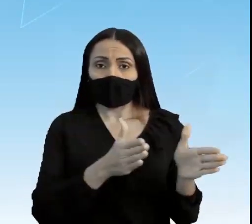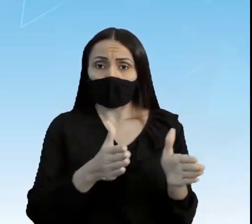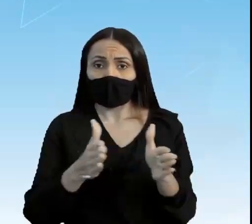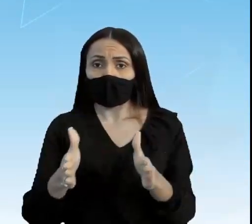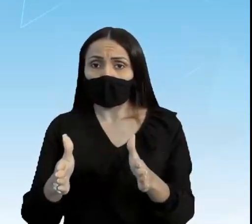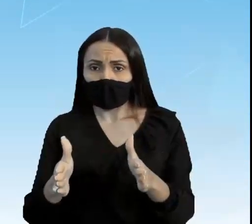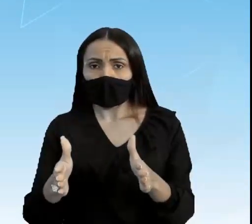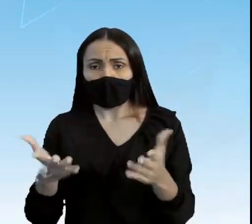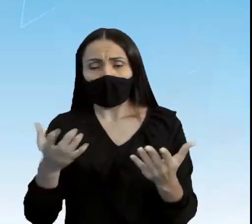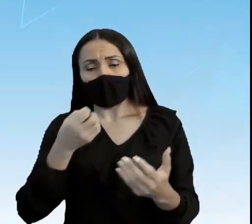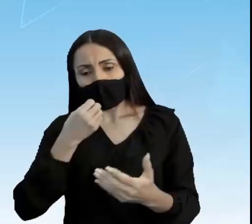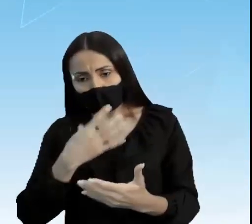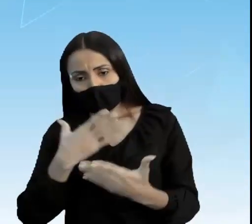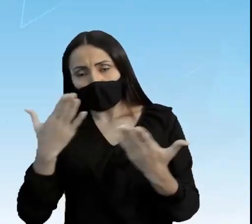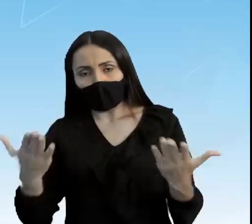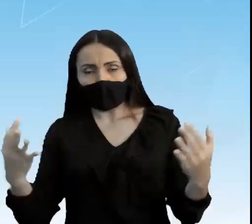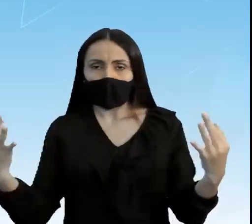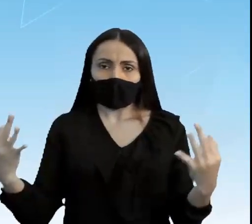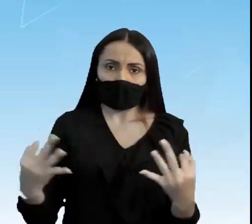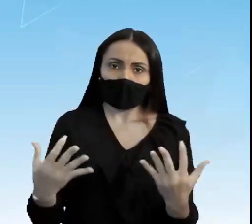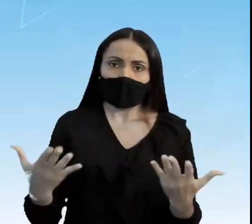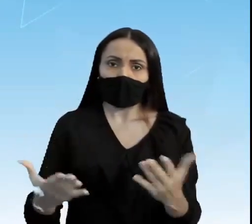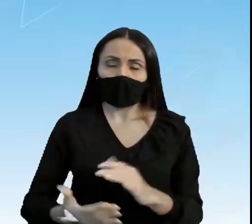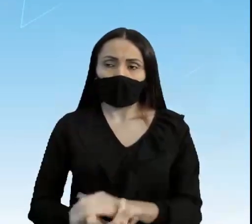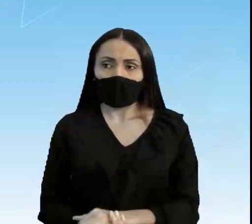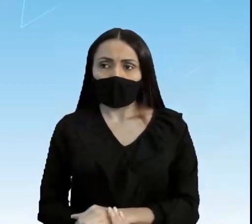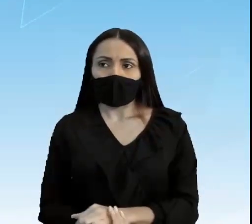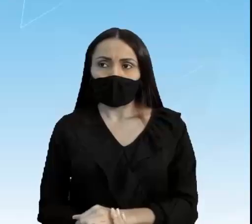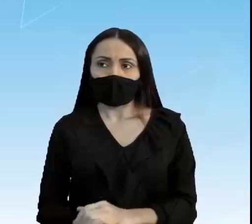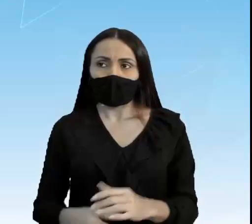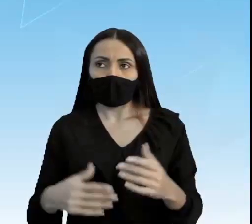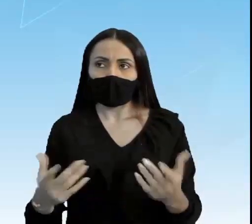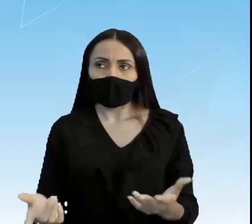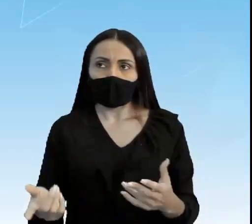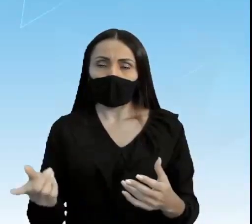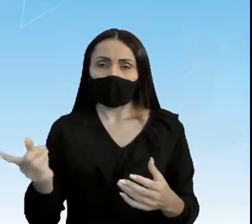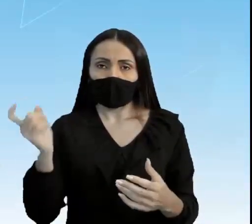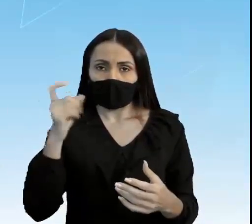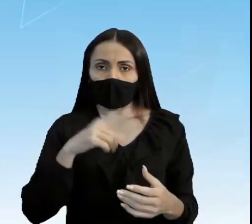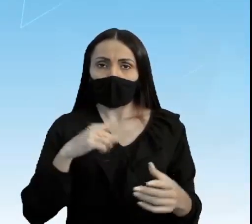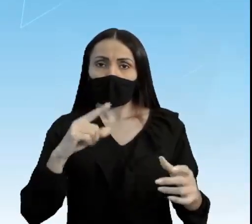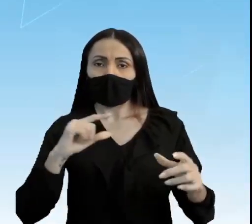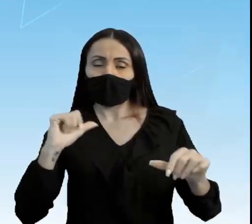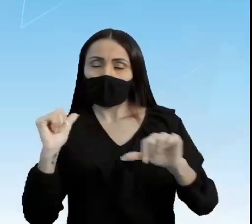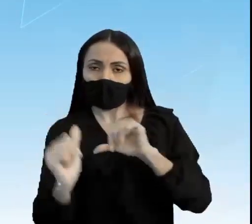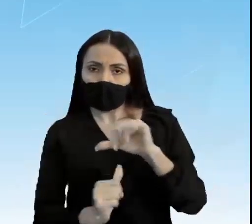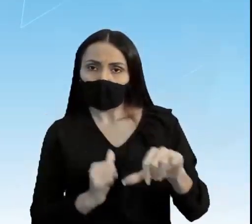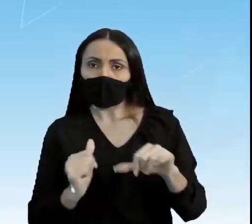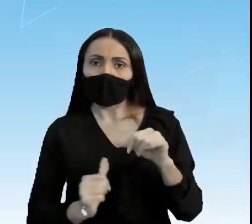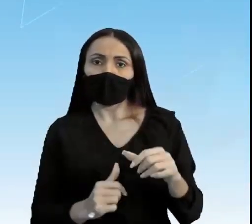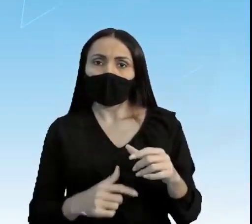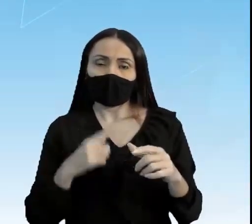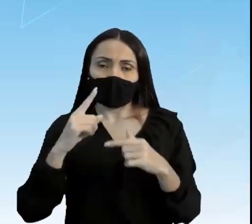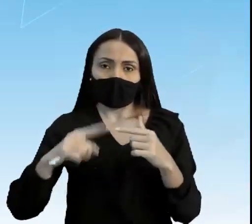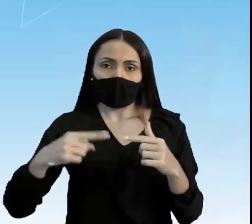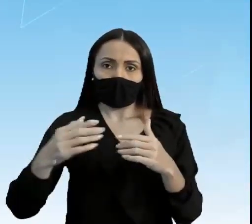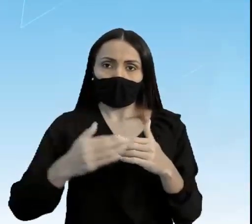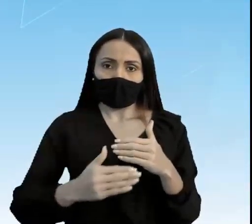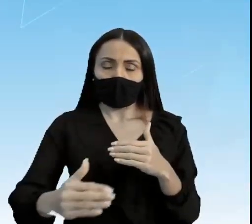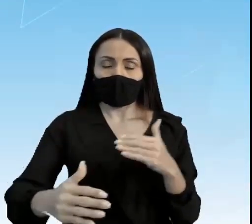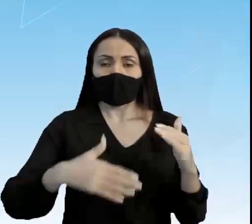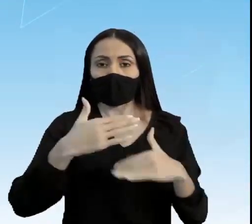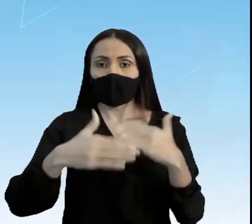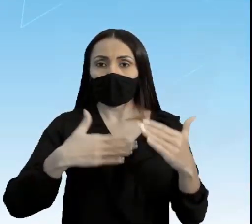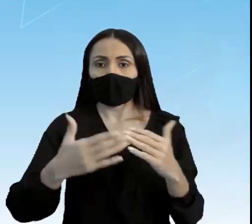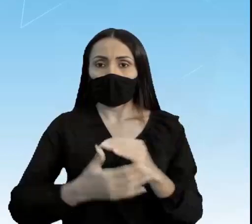funcionou tão bem que se tornou difícil de ser revertida após o início do processo